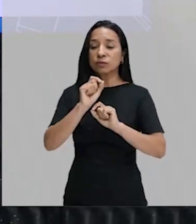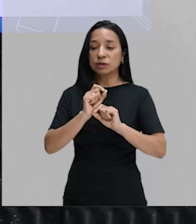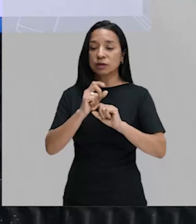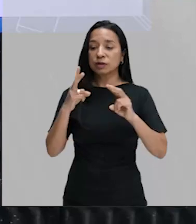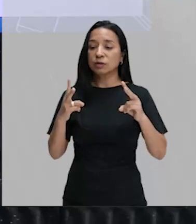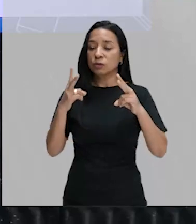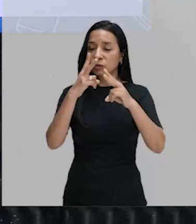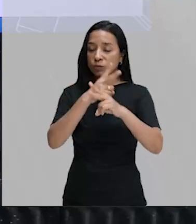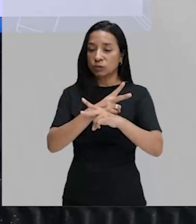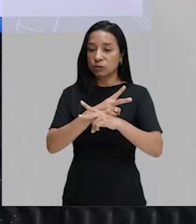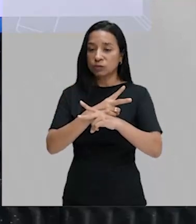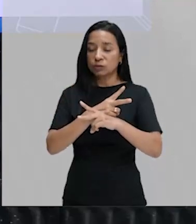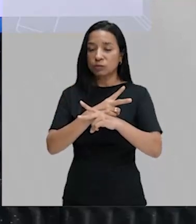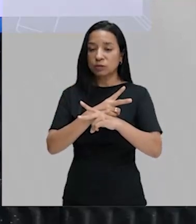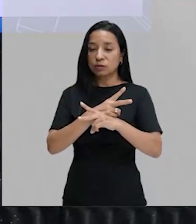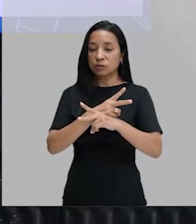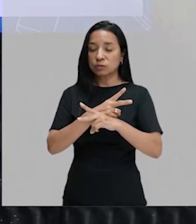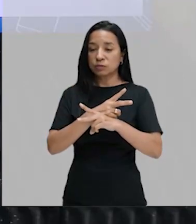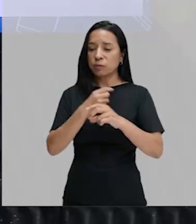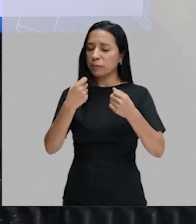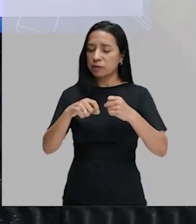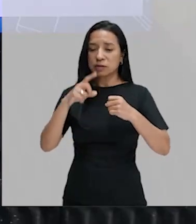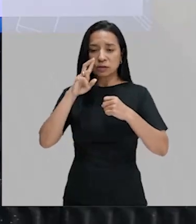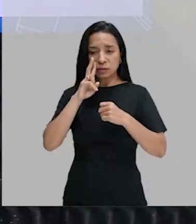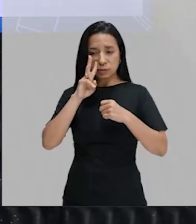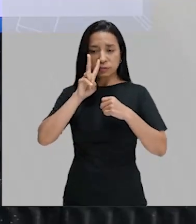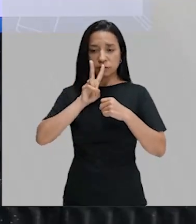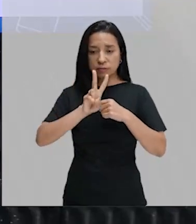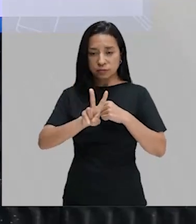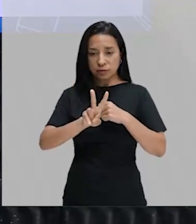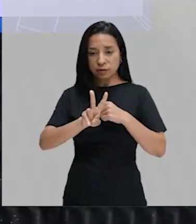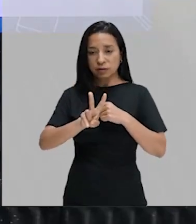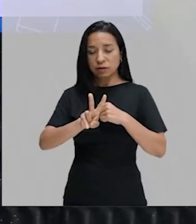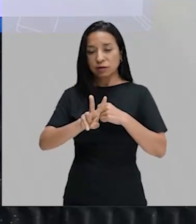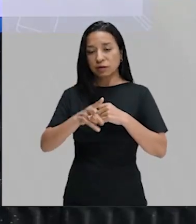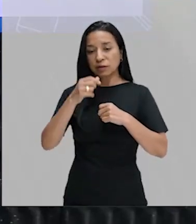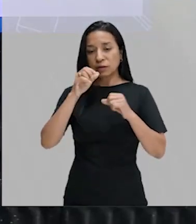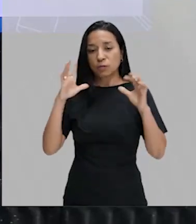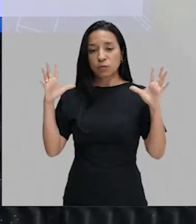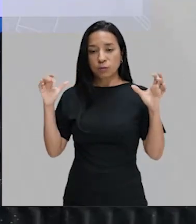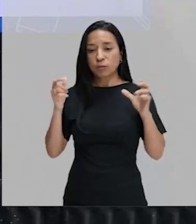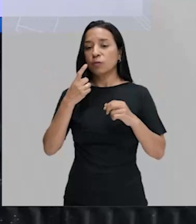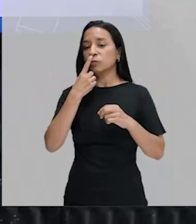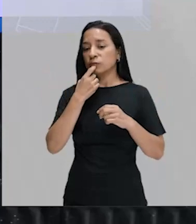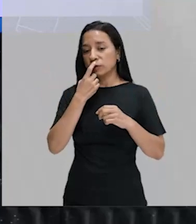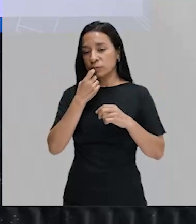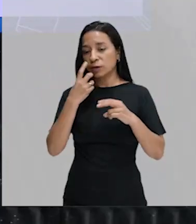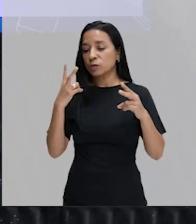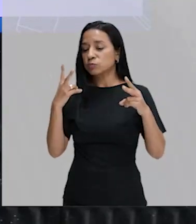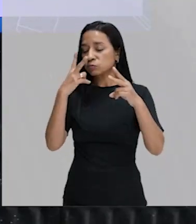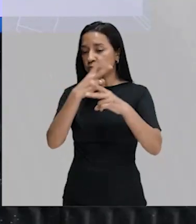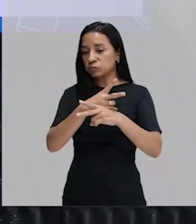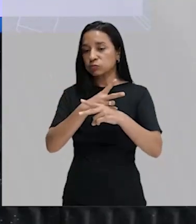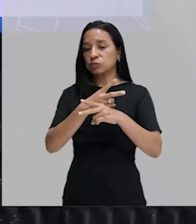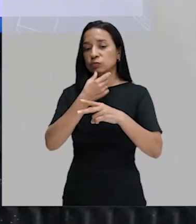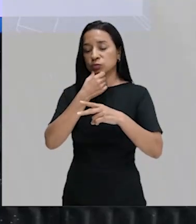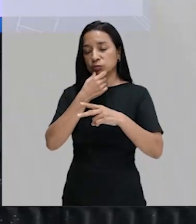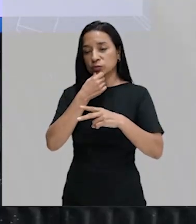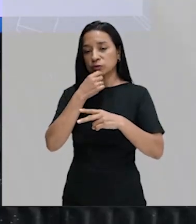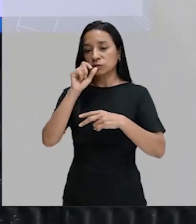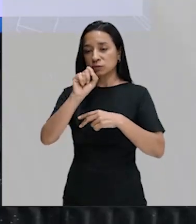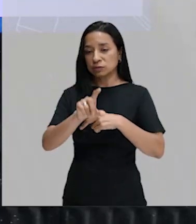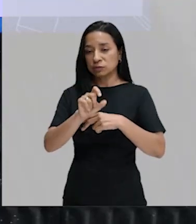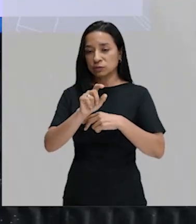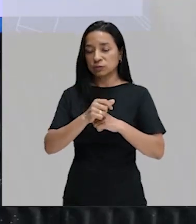cruzamento entre fêmeas de pombos vermelhos com machos, com machos azuis, tá?